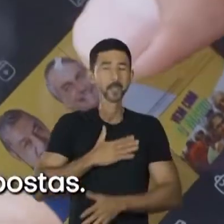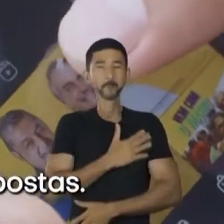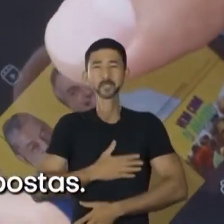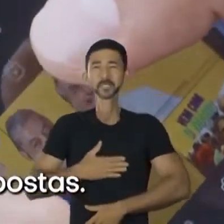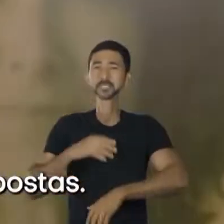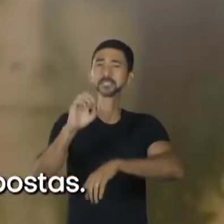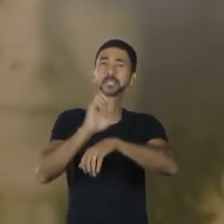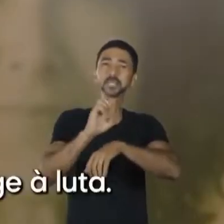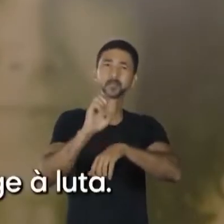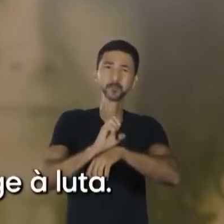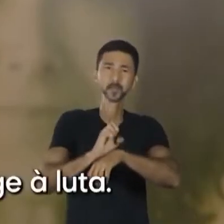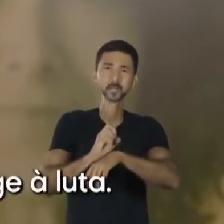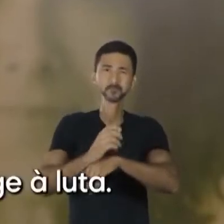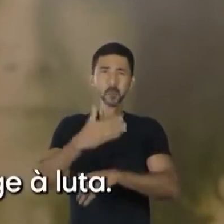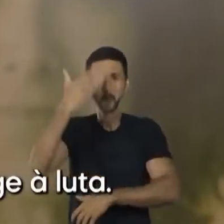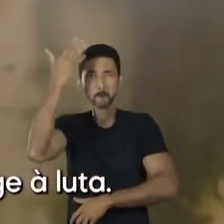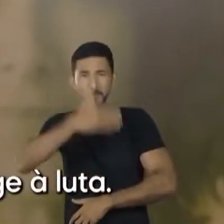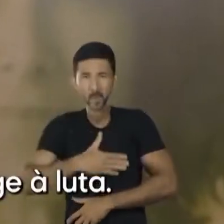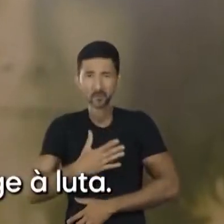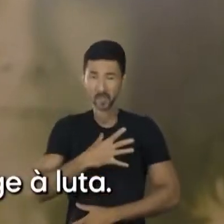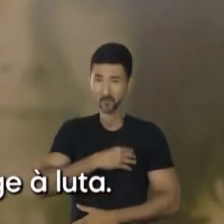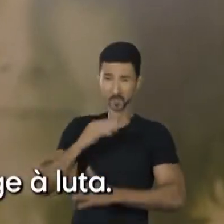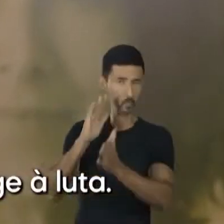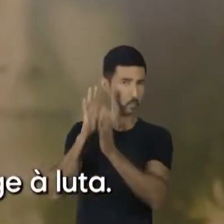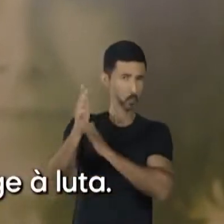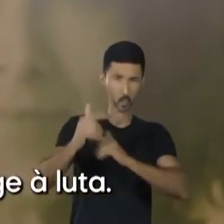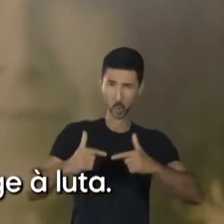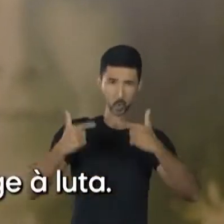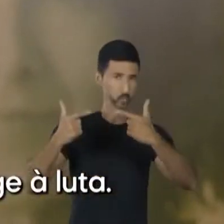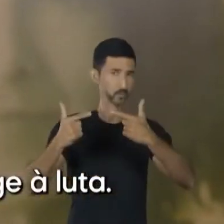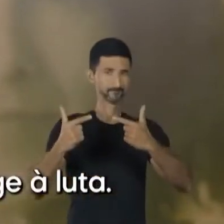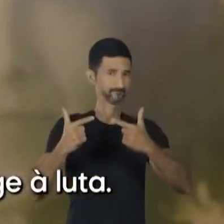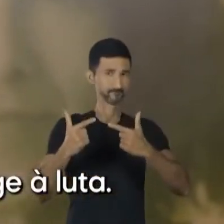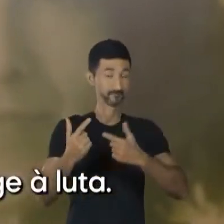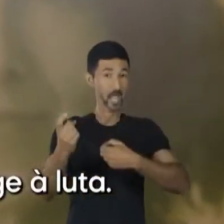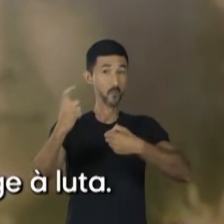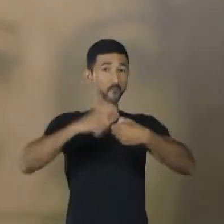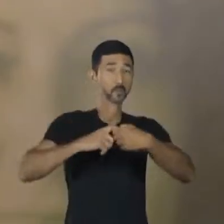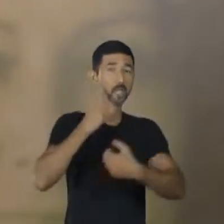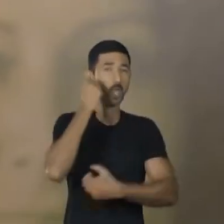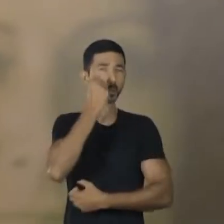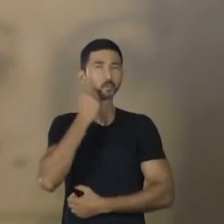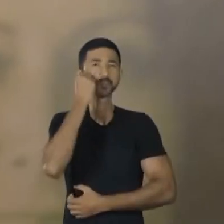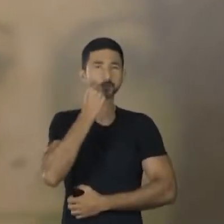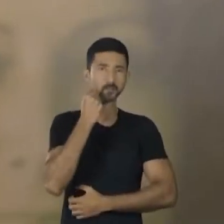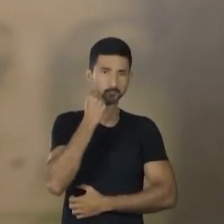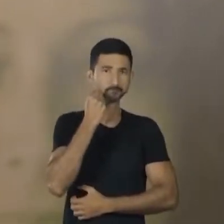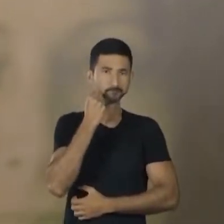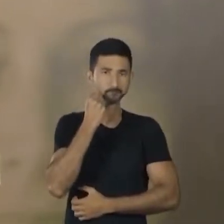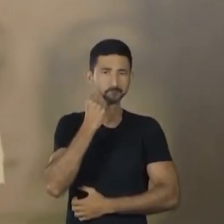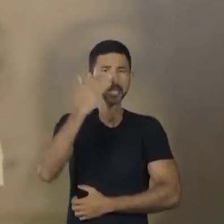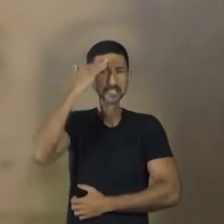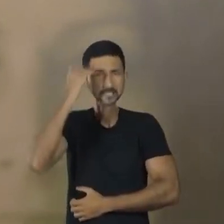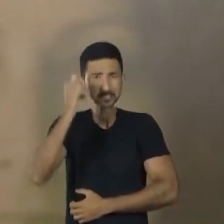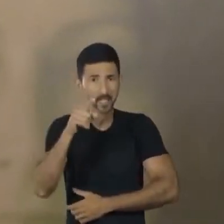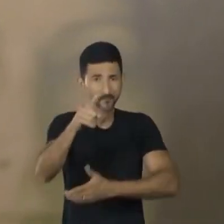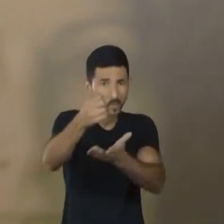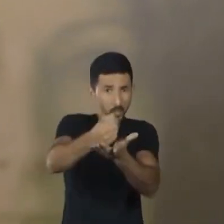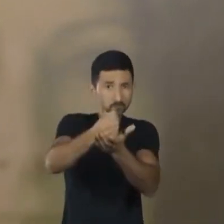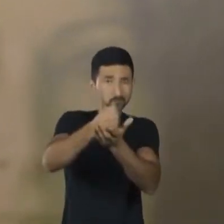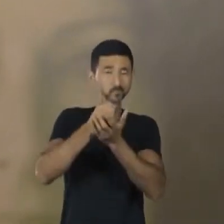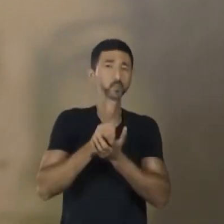propostas. Meu querido Pará, já provei que o filho teu não foge à luta, por isso quero voltar ao Senado Federal.